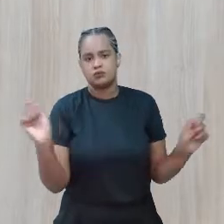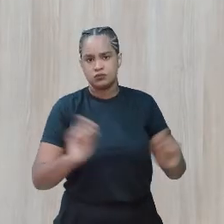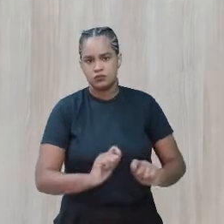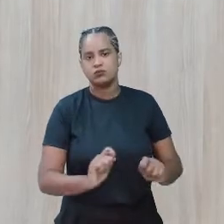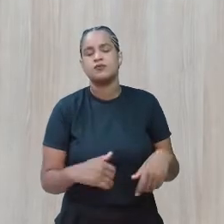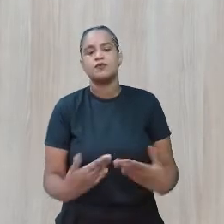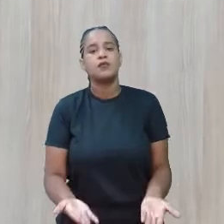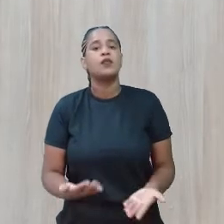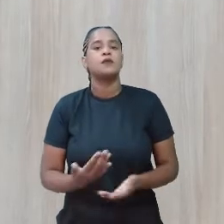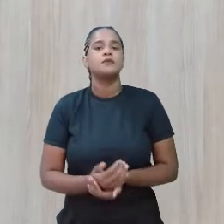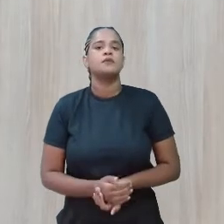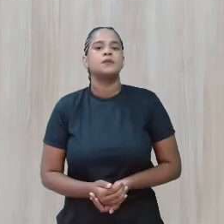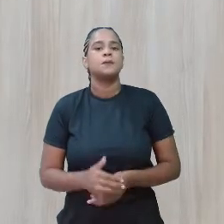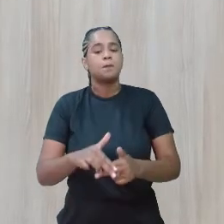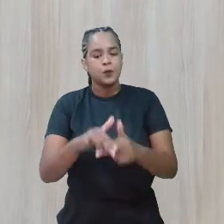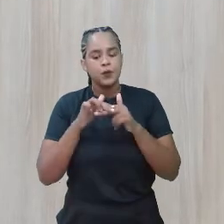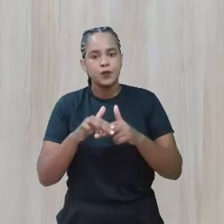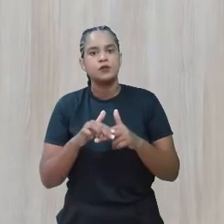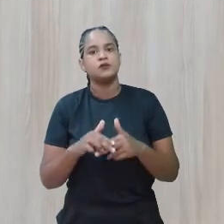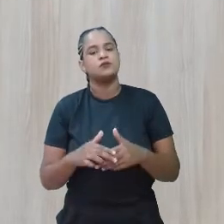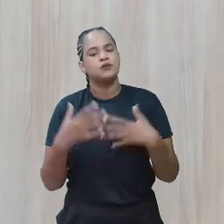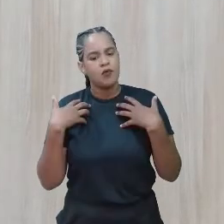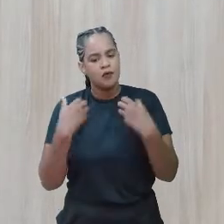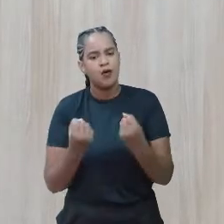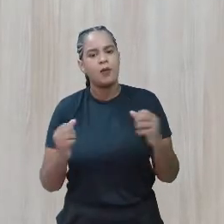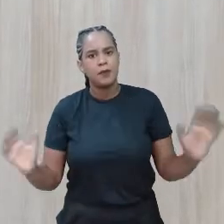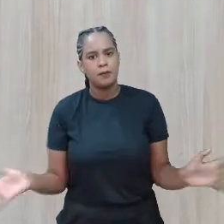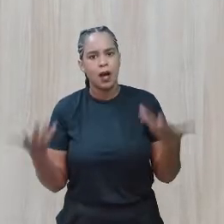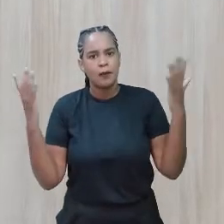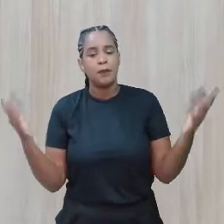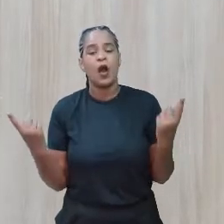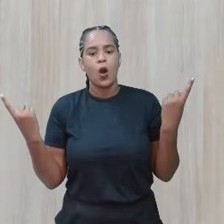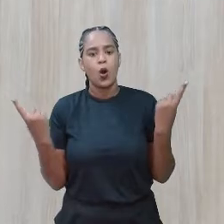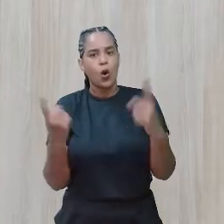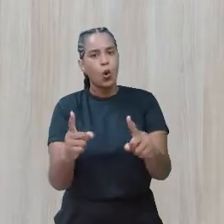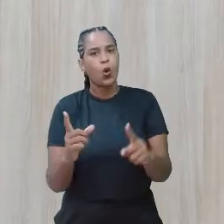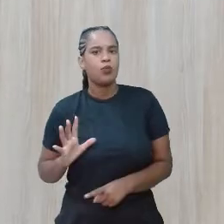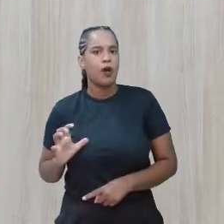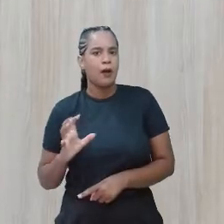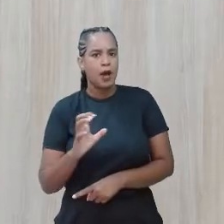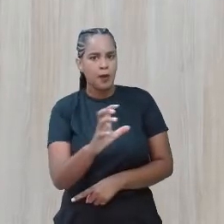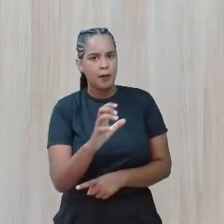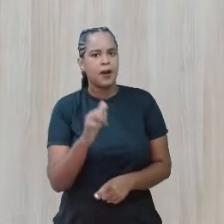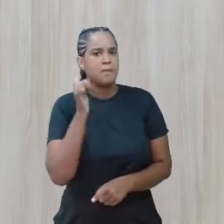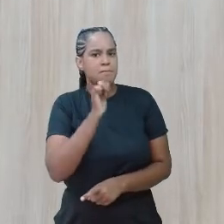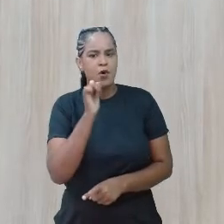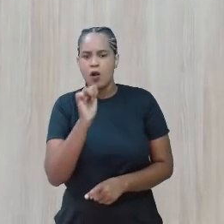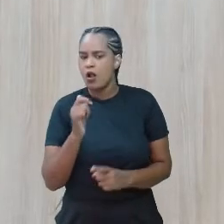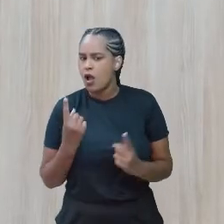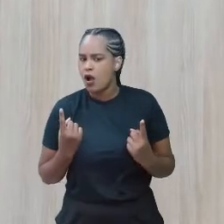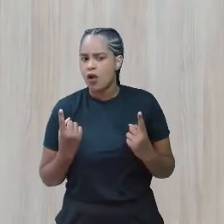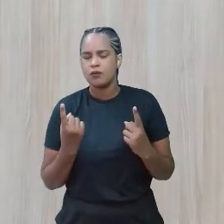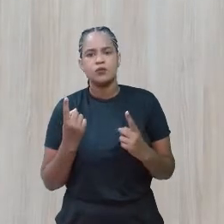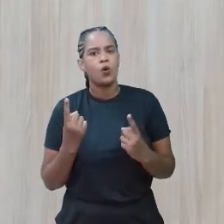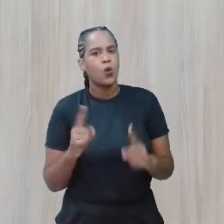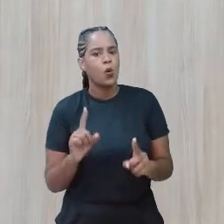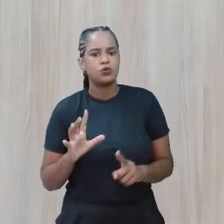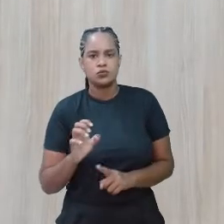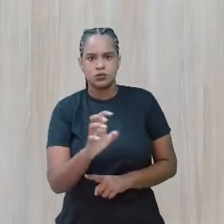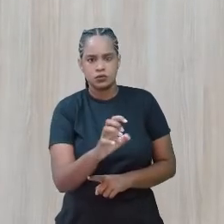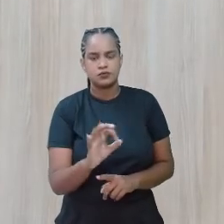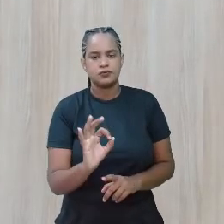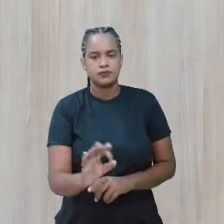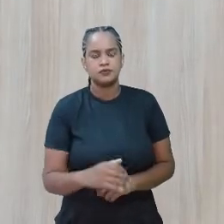e vamos levantar aí essa bandeira, né, contra esse mal que vem acometendo tantas mulheres, não é isso?